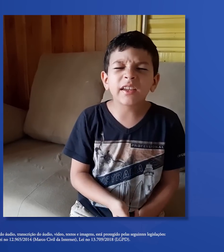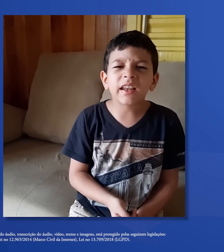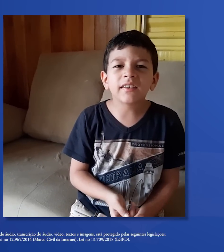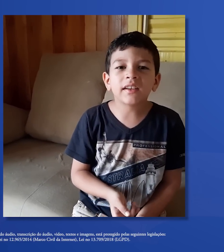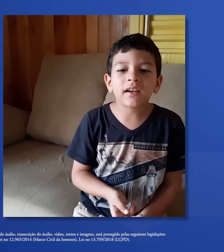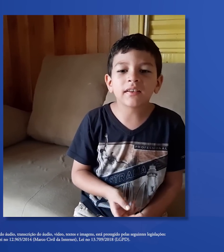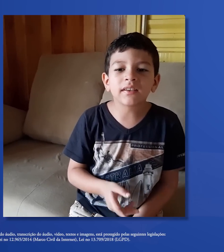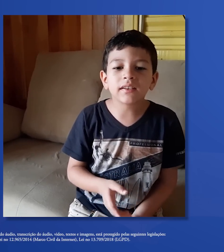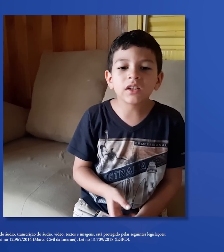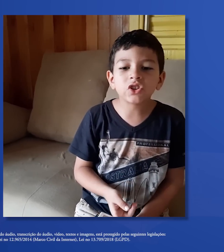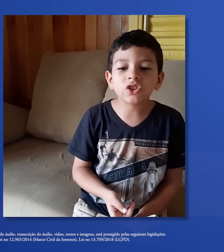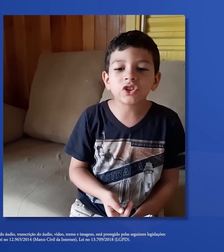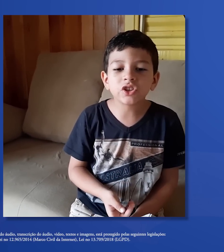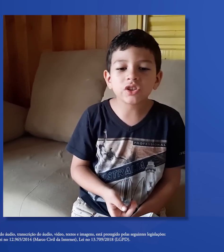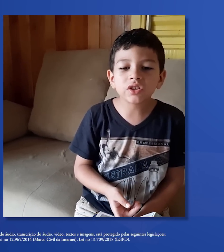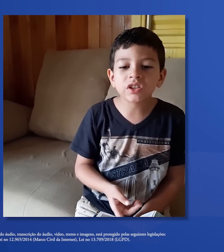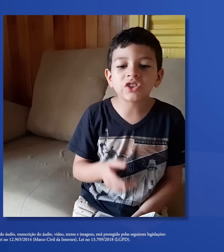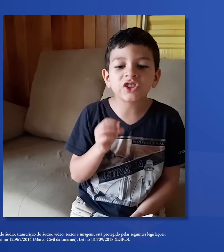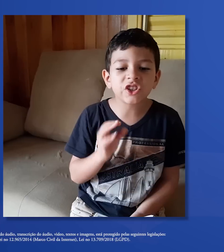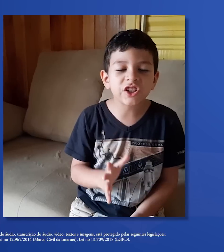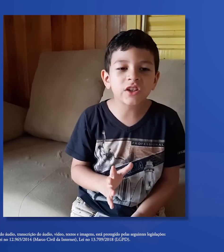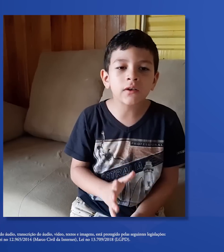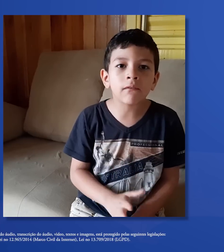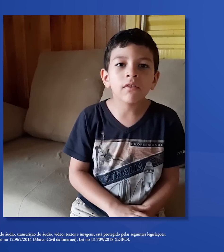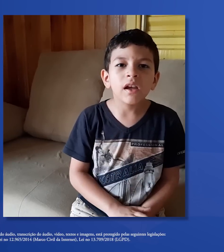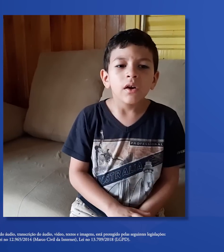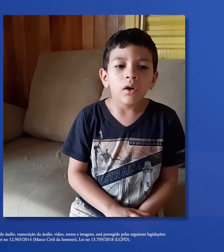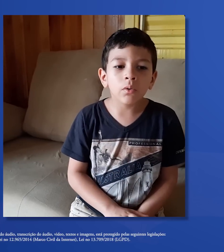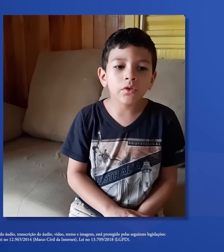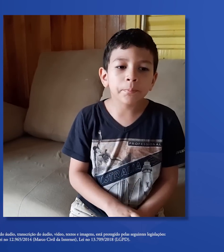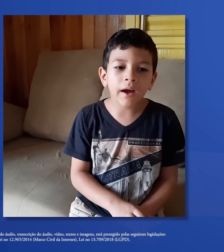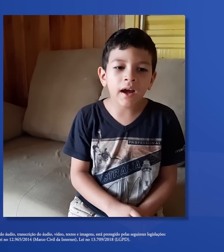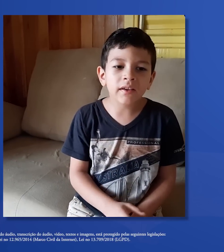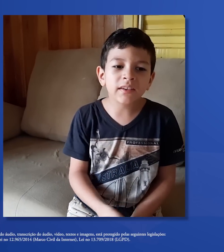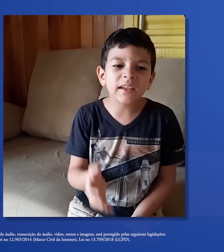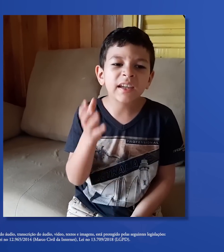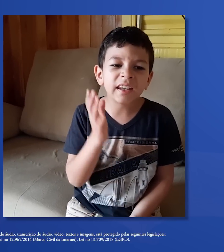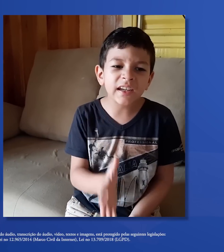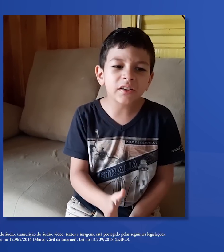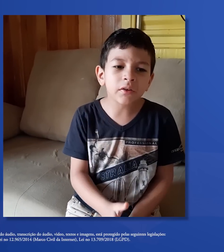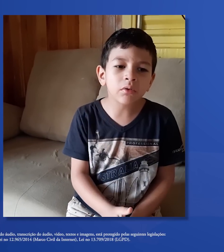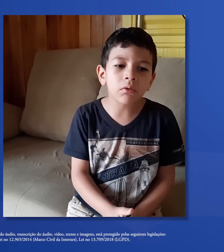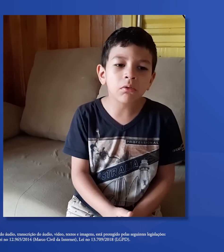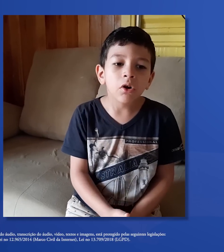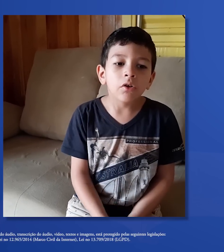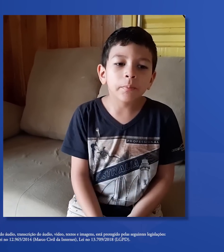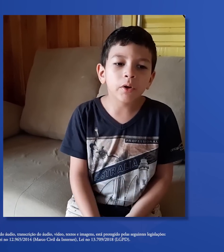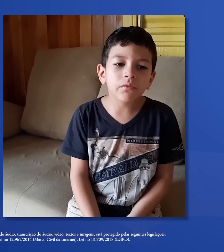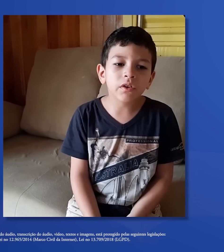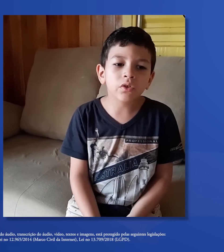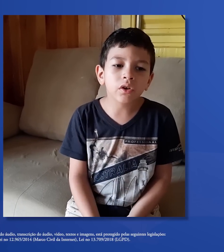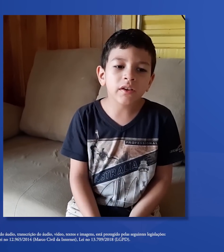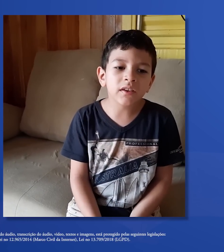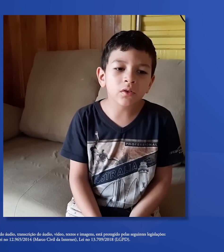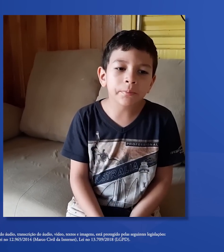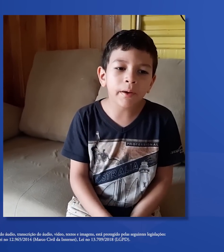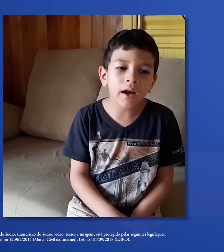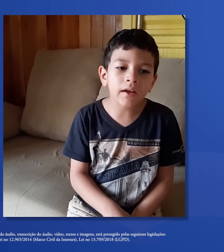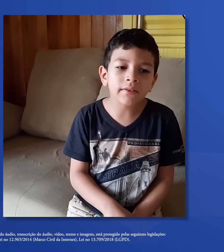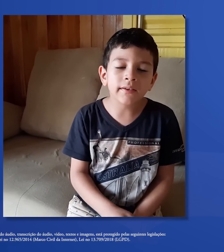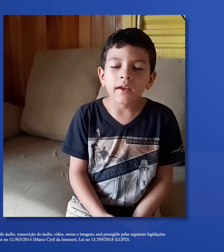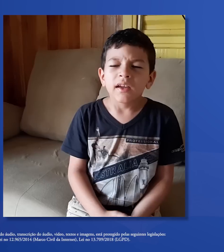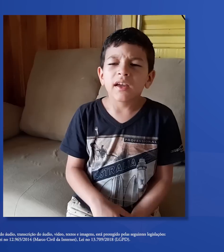Sabe aquelas crianças que xingam os pais, que gritam com os professores e